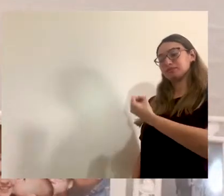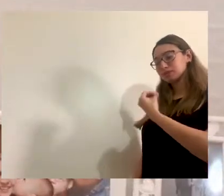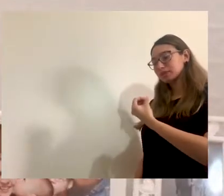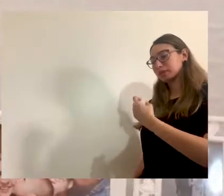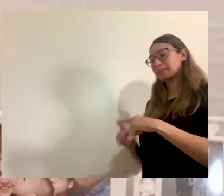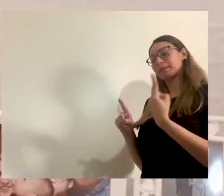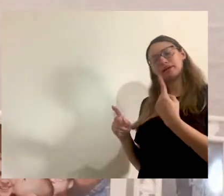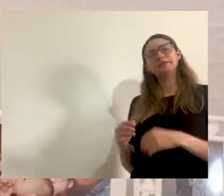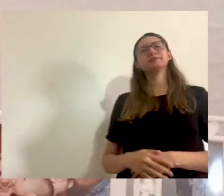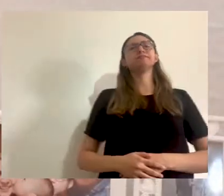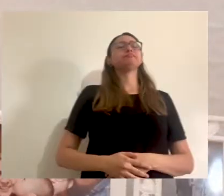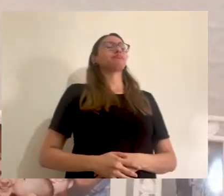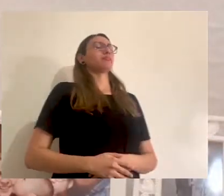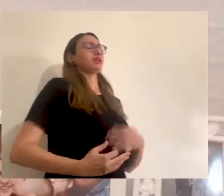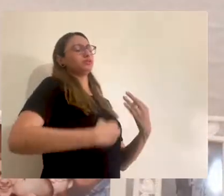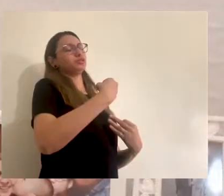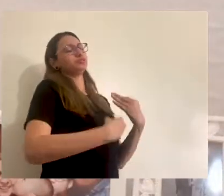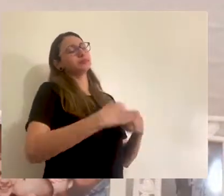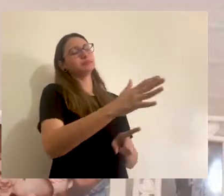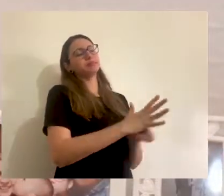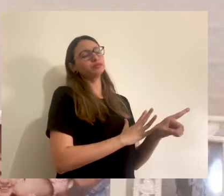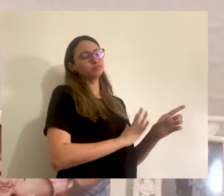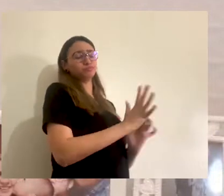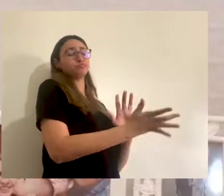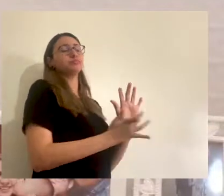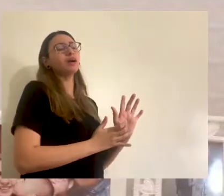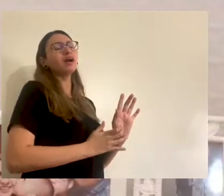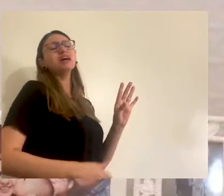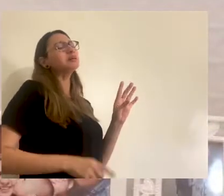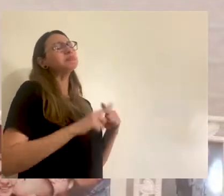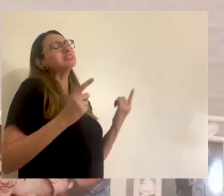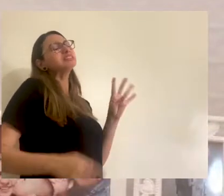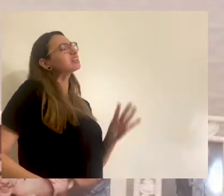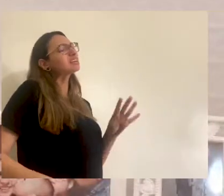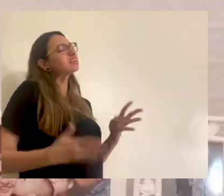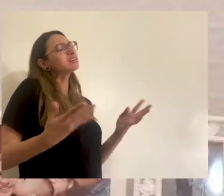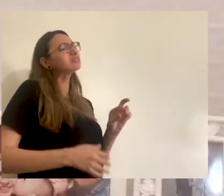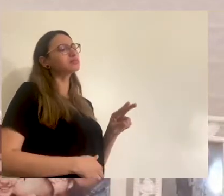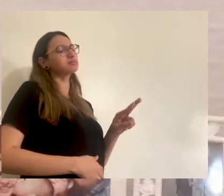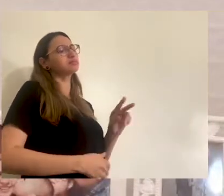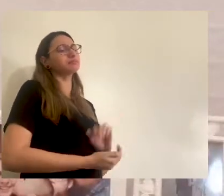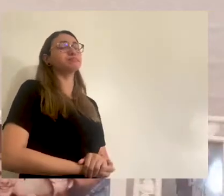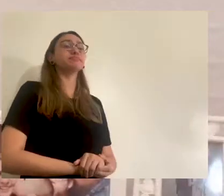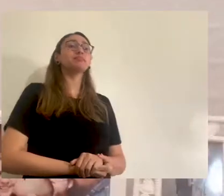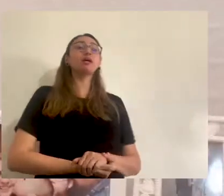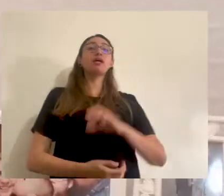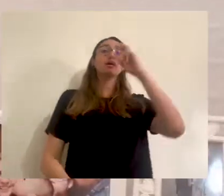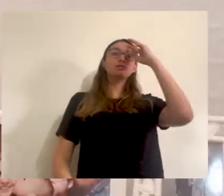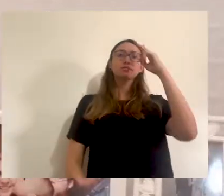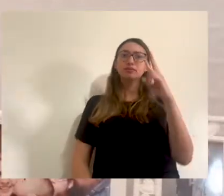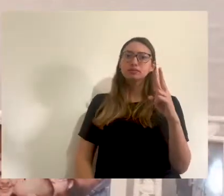Mas ele, querendo justificar-se, perguntou a Jesus: E quem é o meu próximo? Essa parábola,